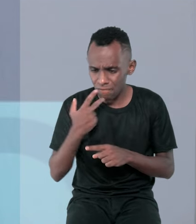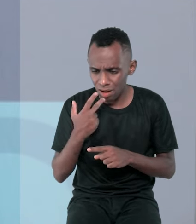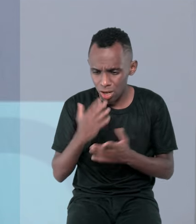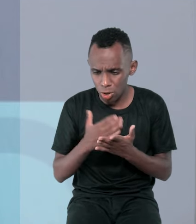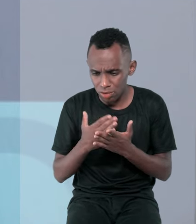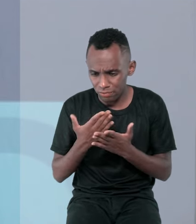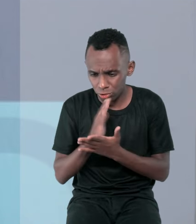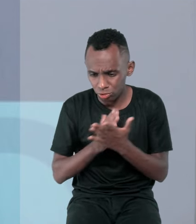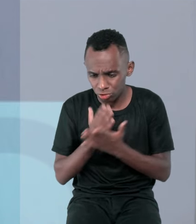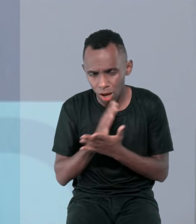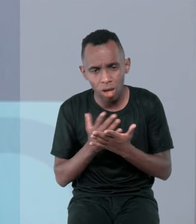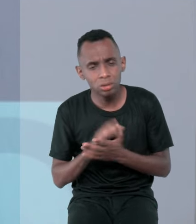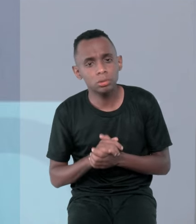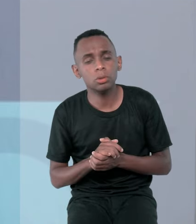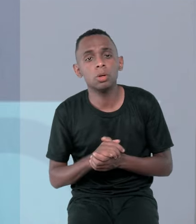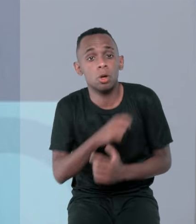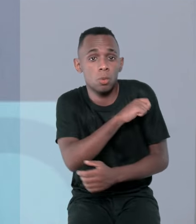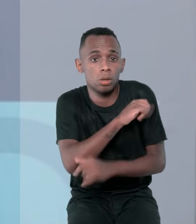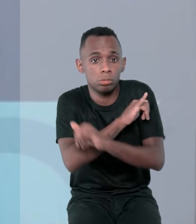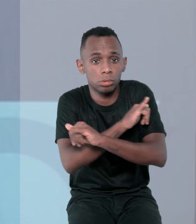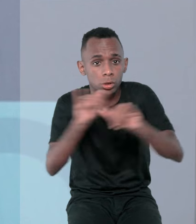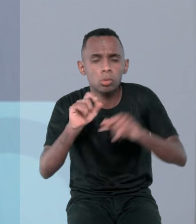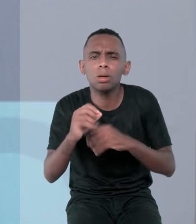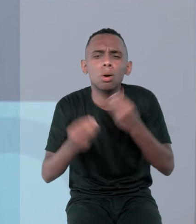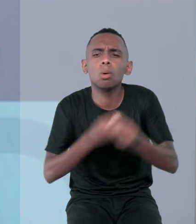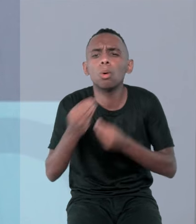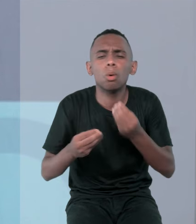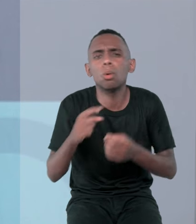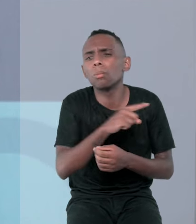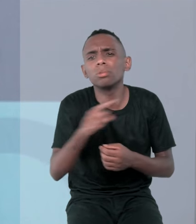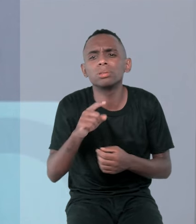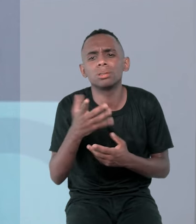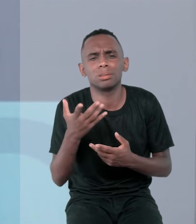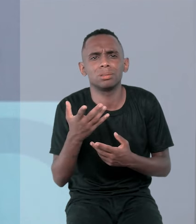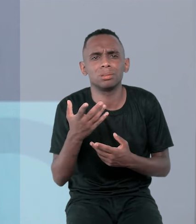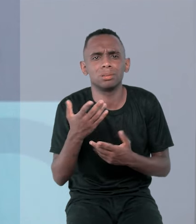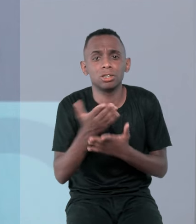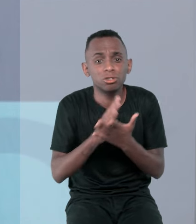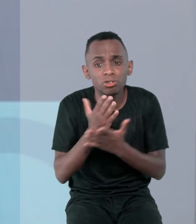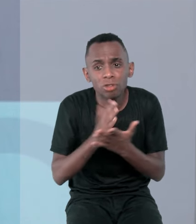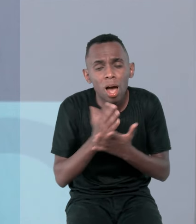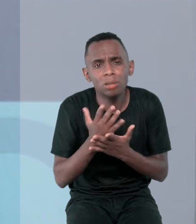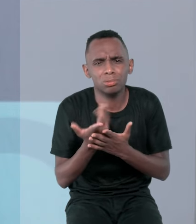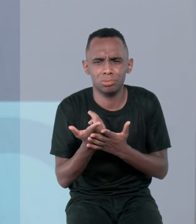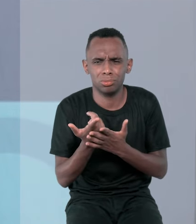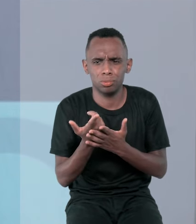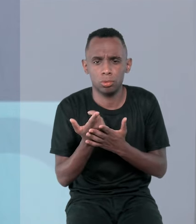Porque uma aluna uma vez disse sobre esse livro: como é que vocês podem achar chato uma pessoa que passa fome todos os dias?